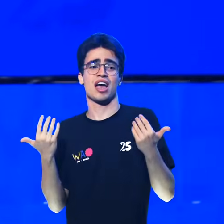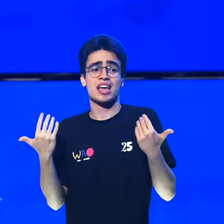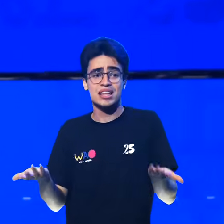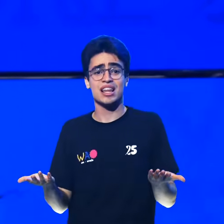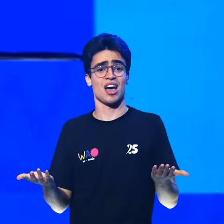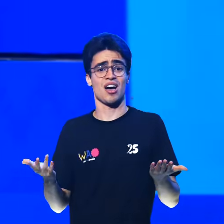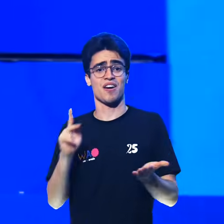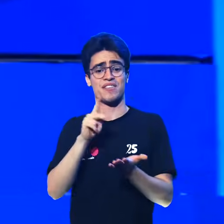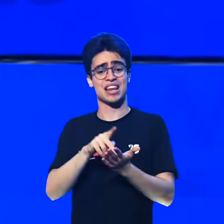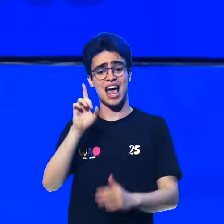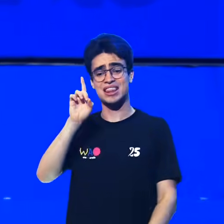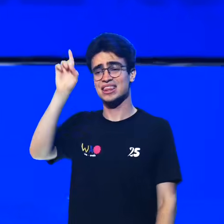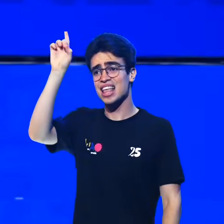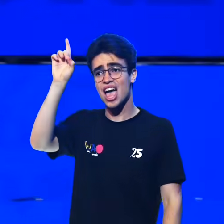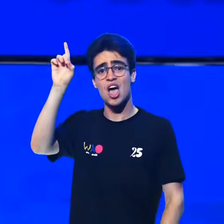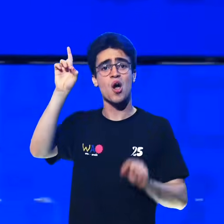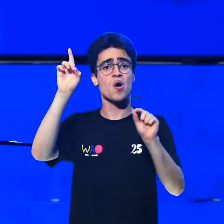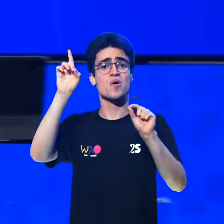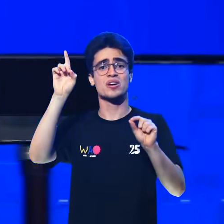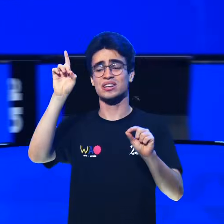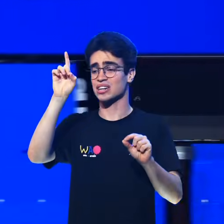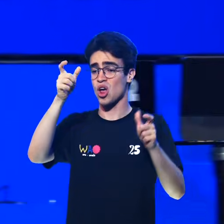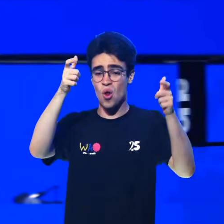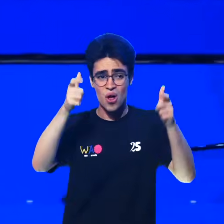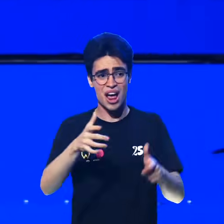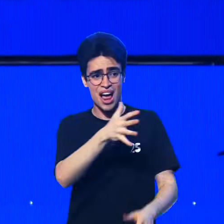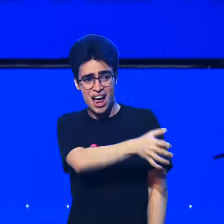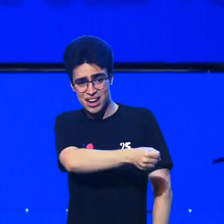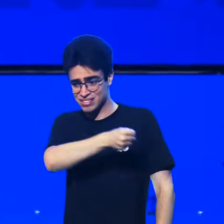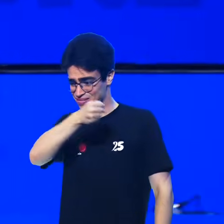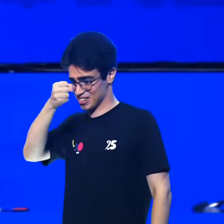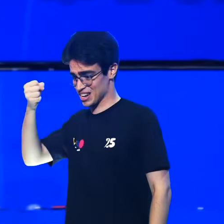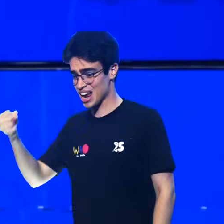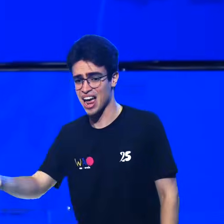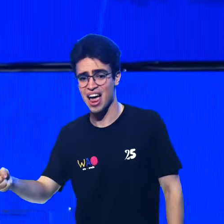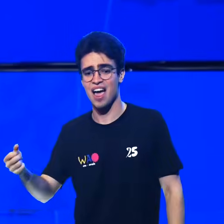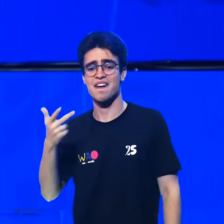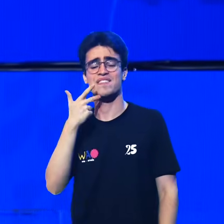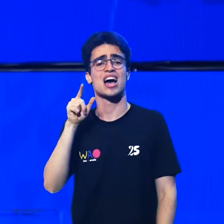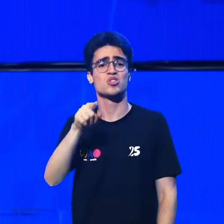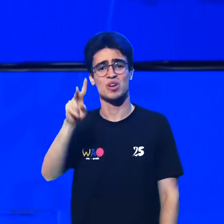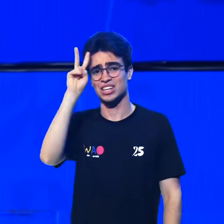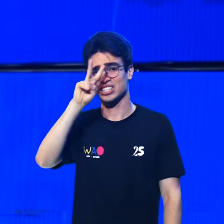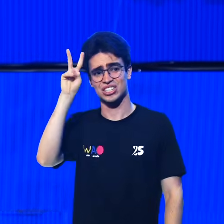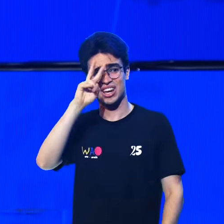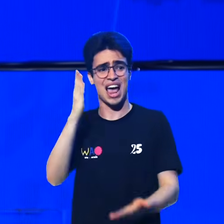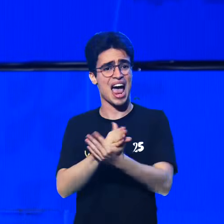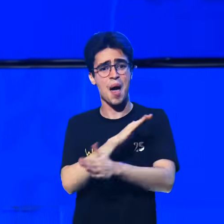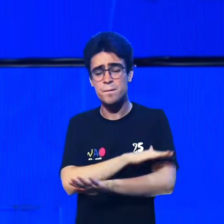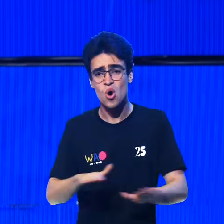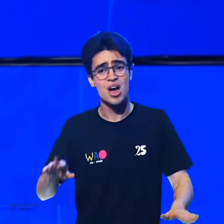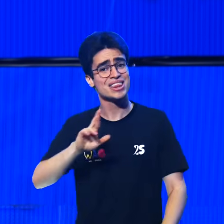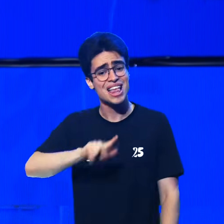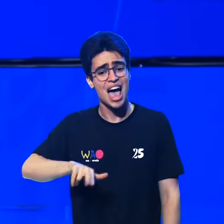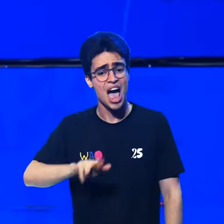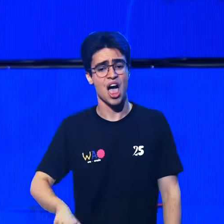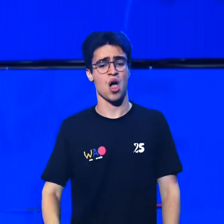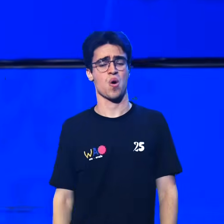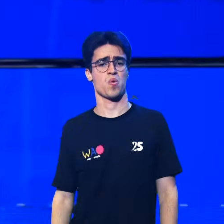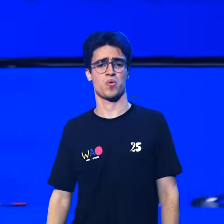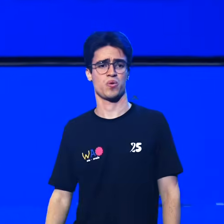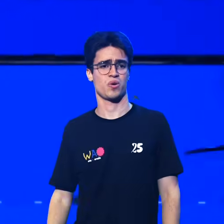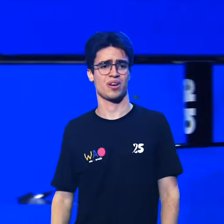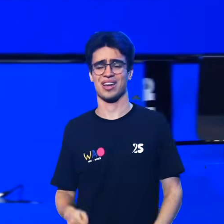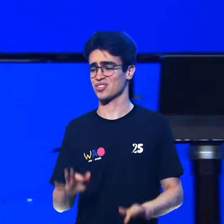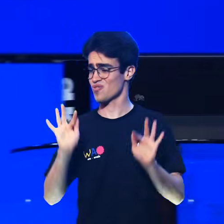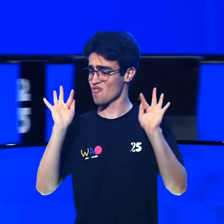Deus está te tirando de Moabe e está dizendo que a tua história não acabou, não